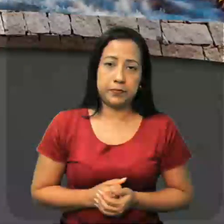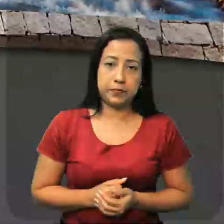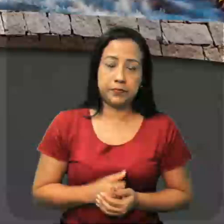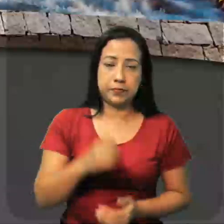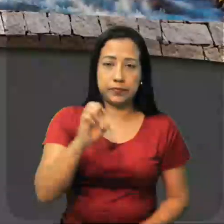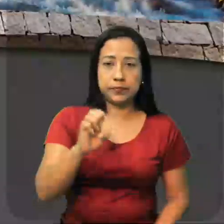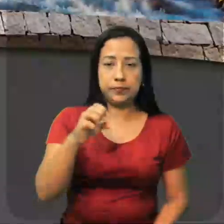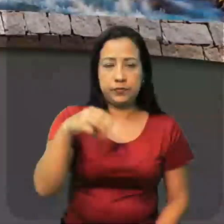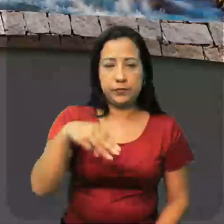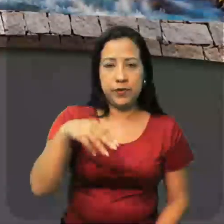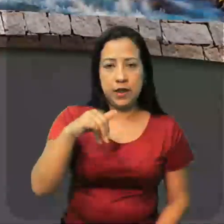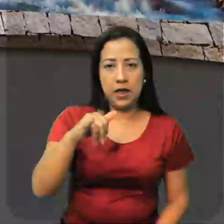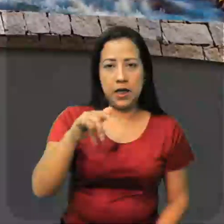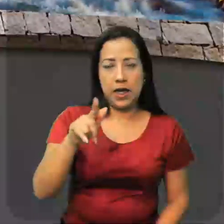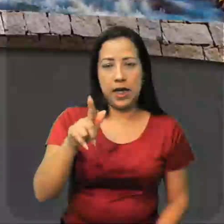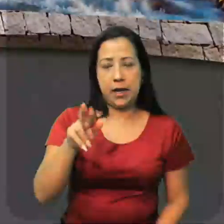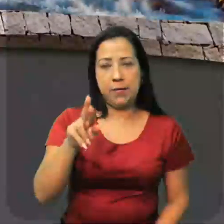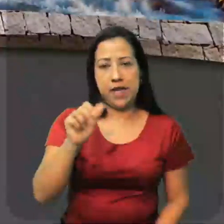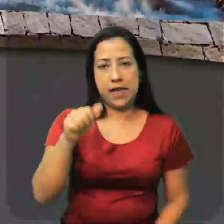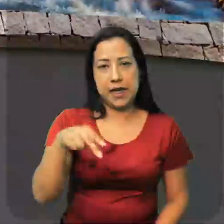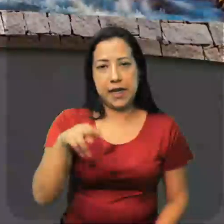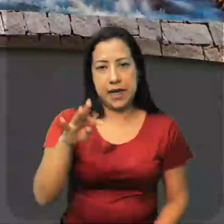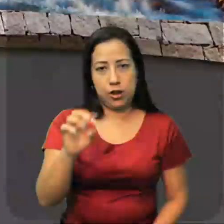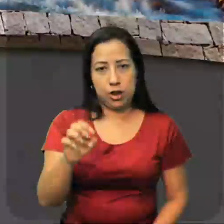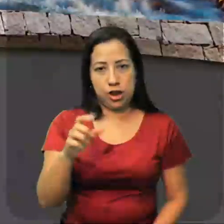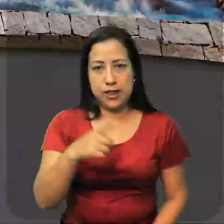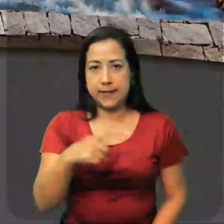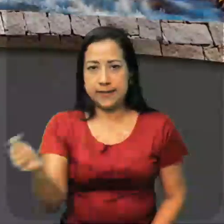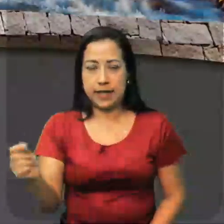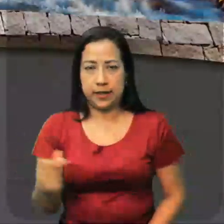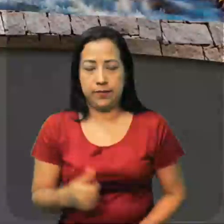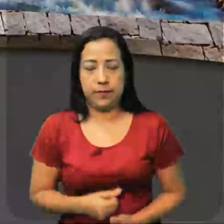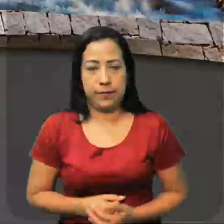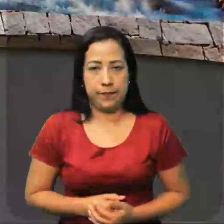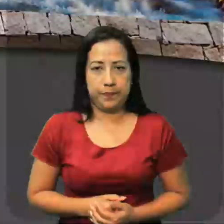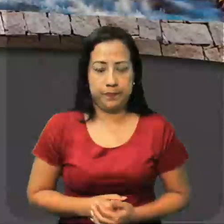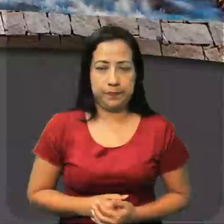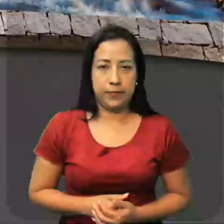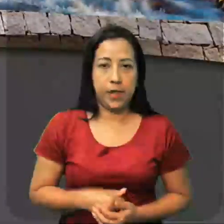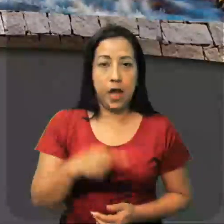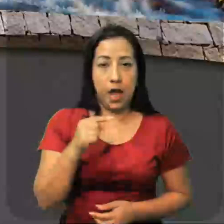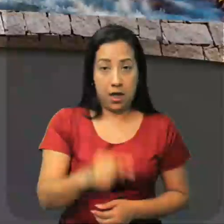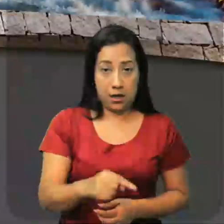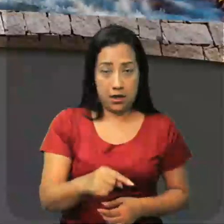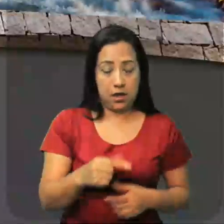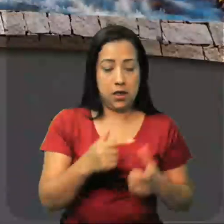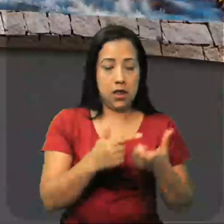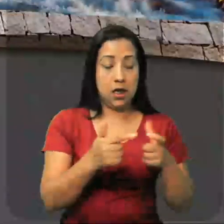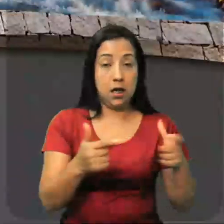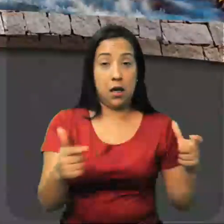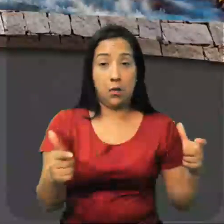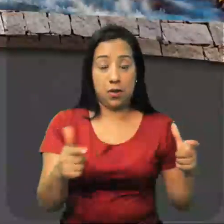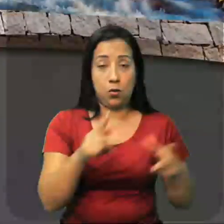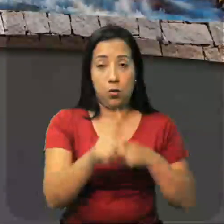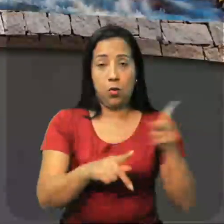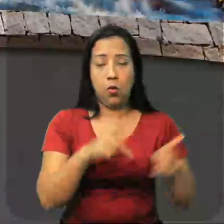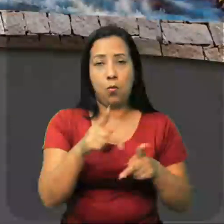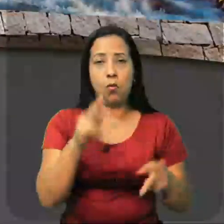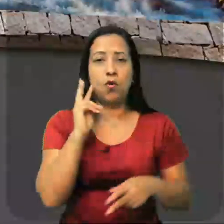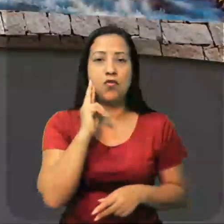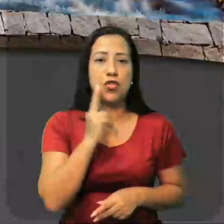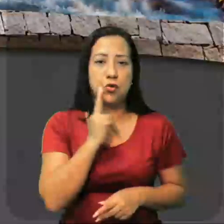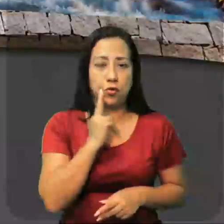Portanto, se eu vim morar em Rondônia, aqui aumentou a população de Rondônia, saldo positivo. E na